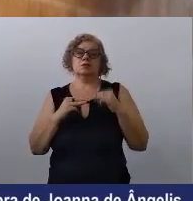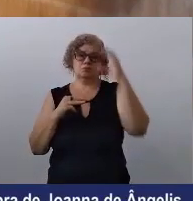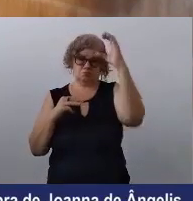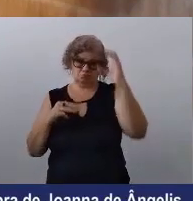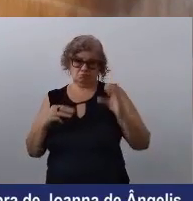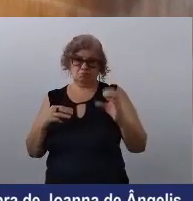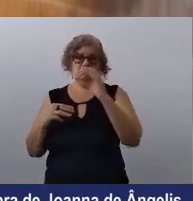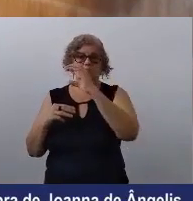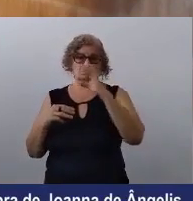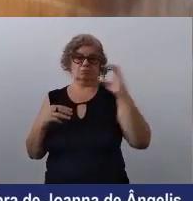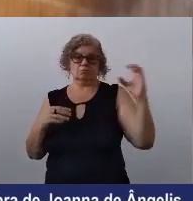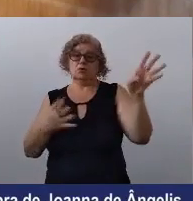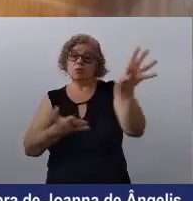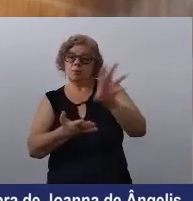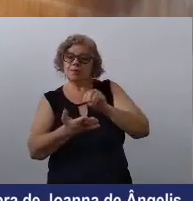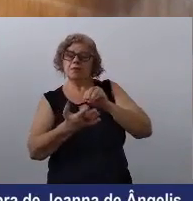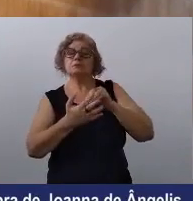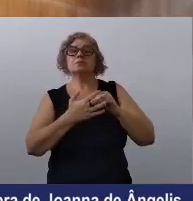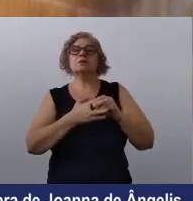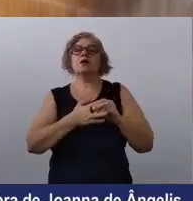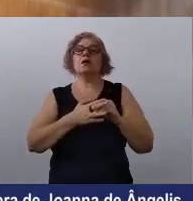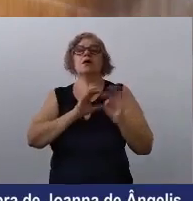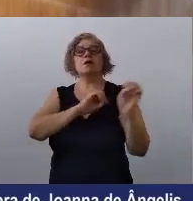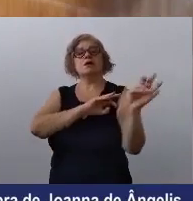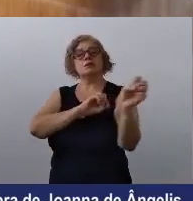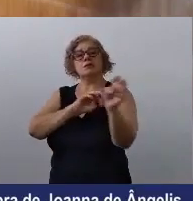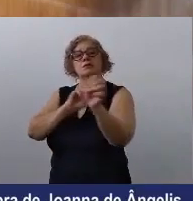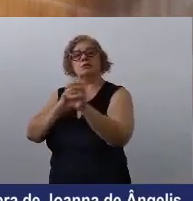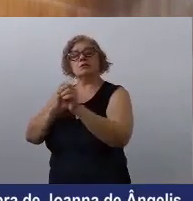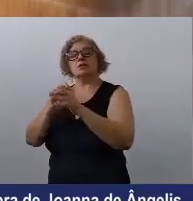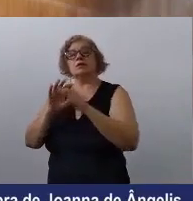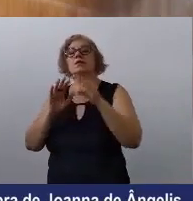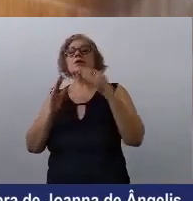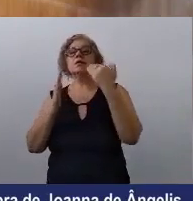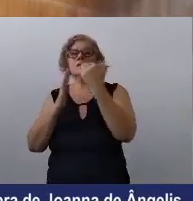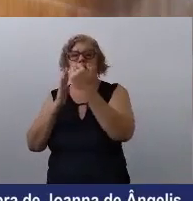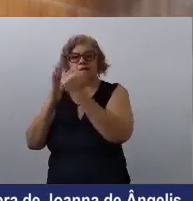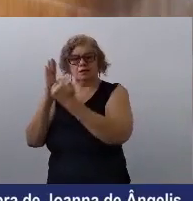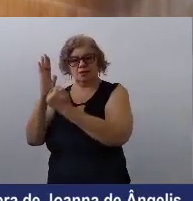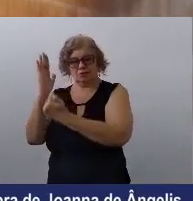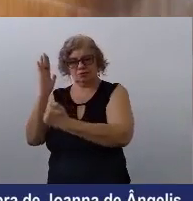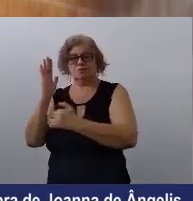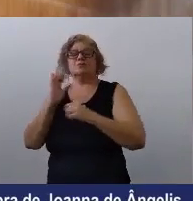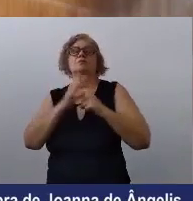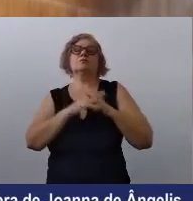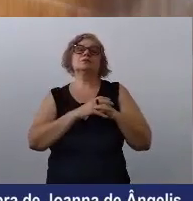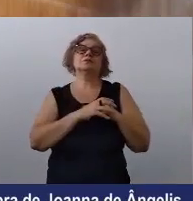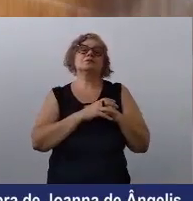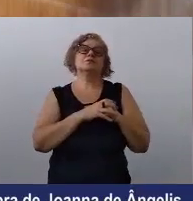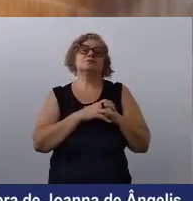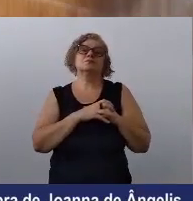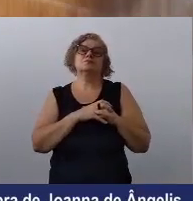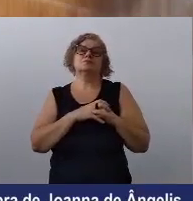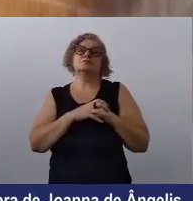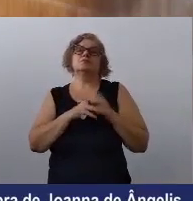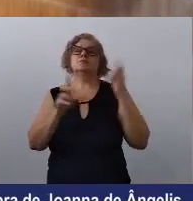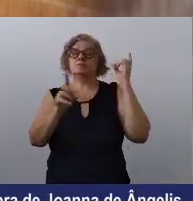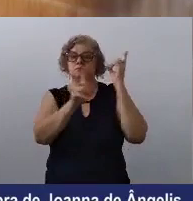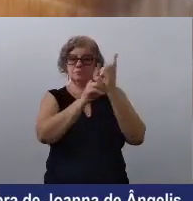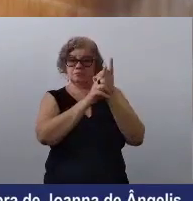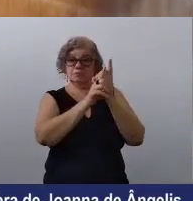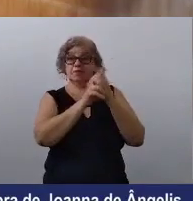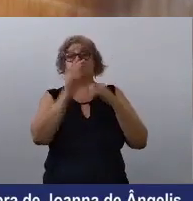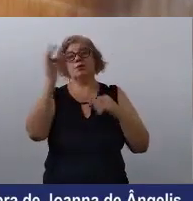do catolicismo, que deu a ela toda a formação necessária, e quando